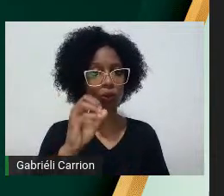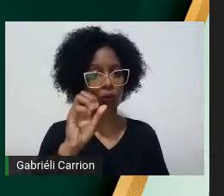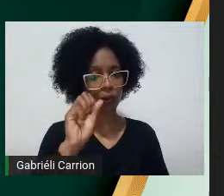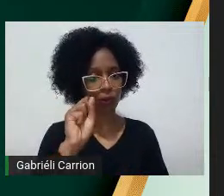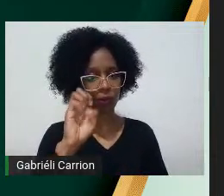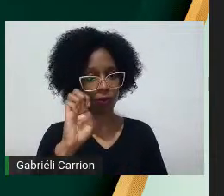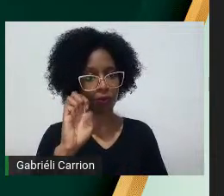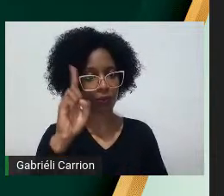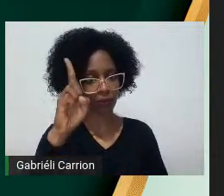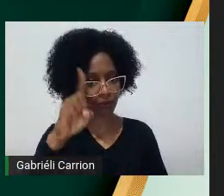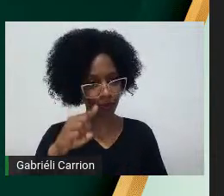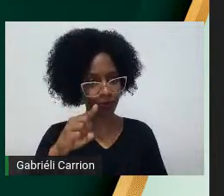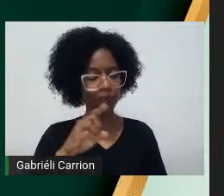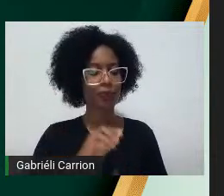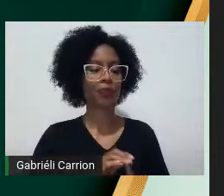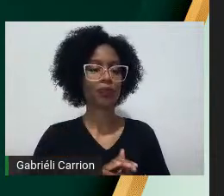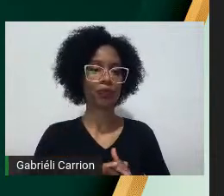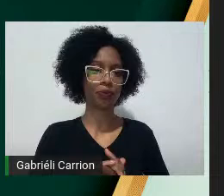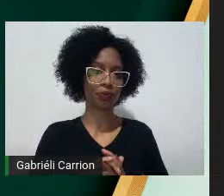Rojas.